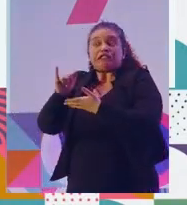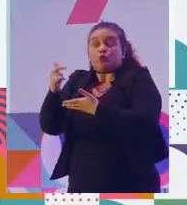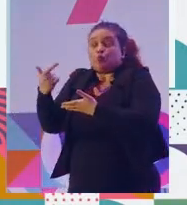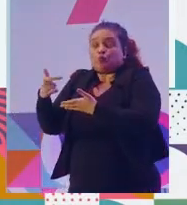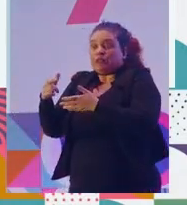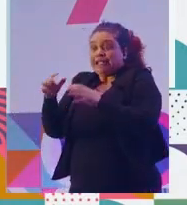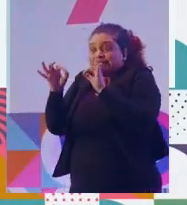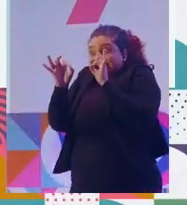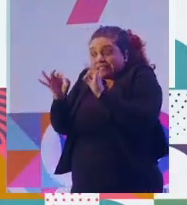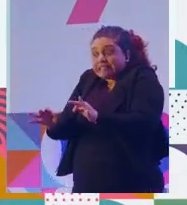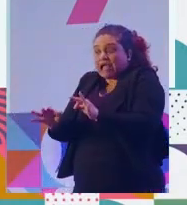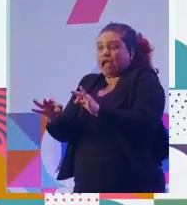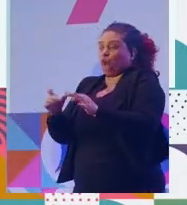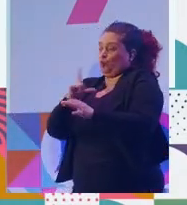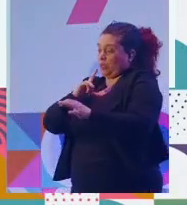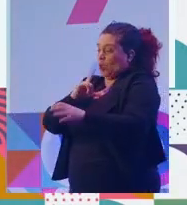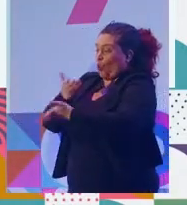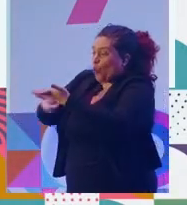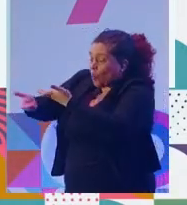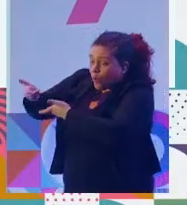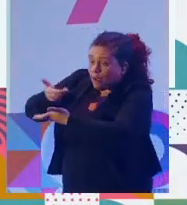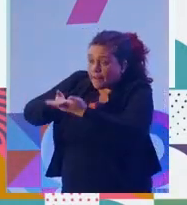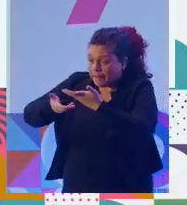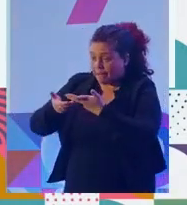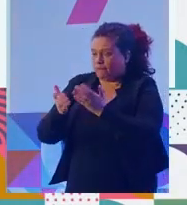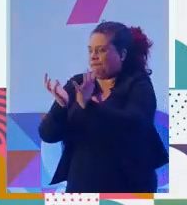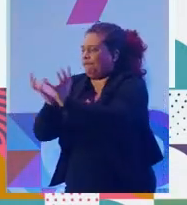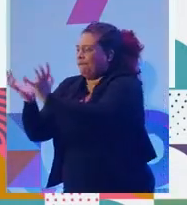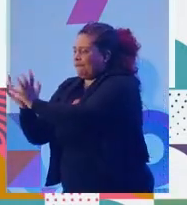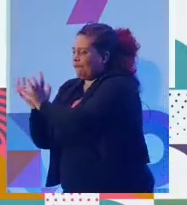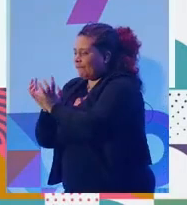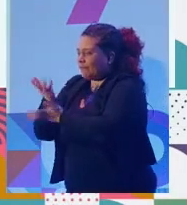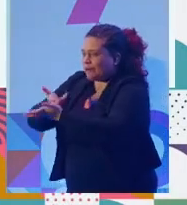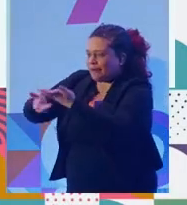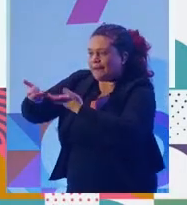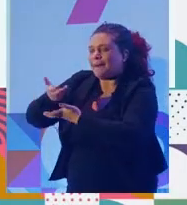de colaborar que passa essa ideia, nós vamos